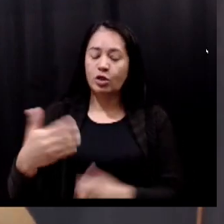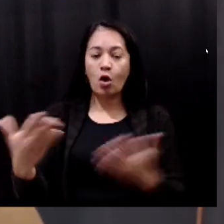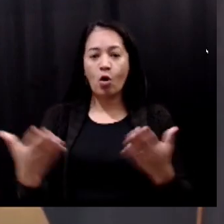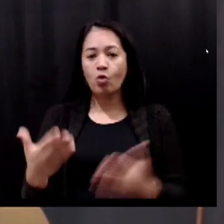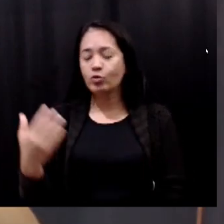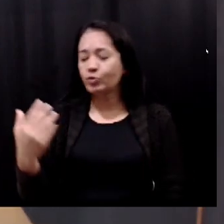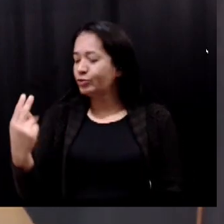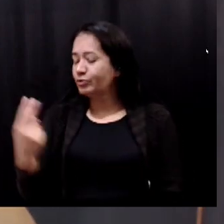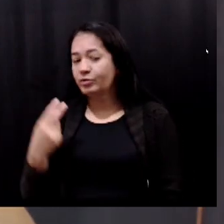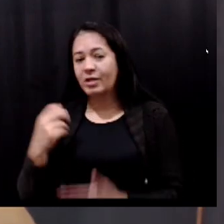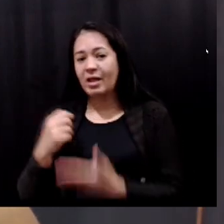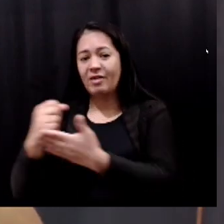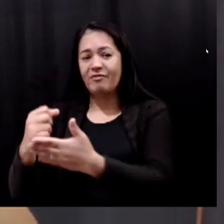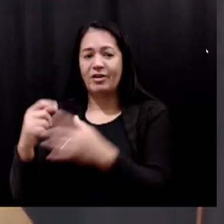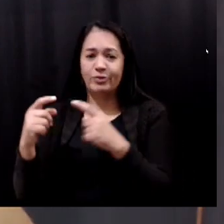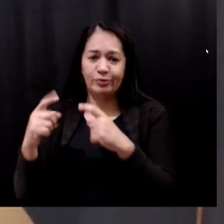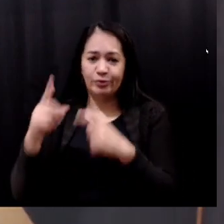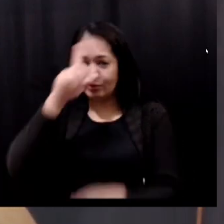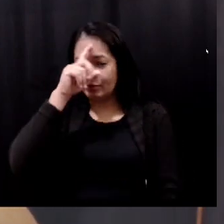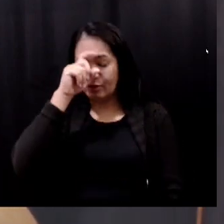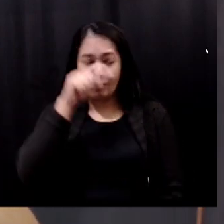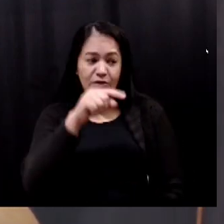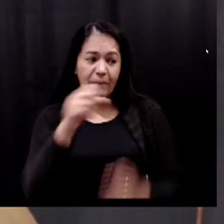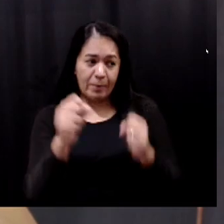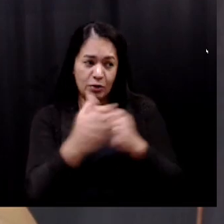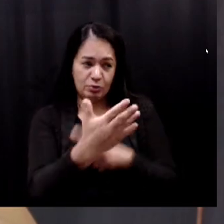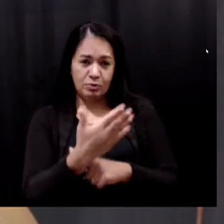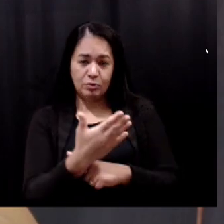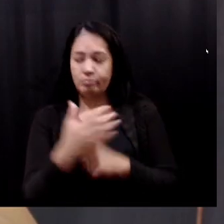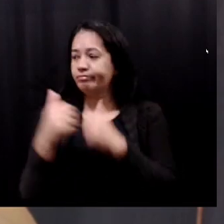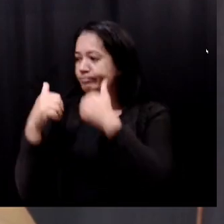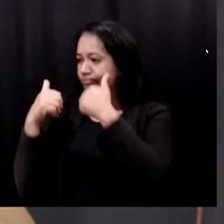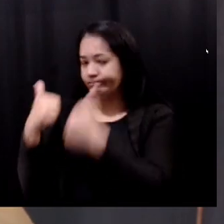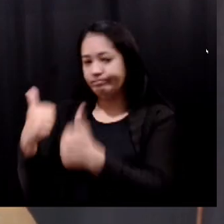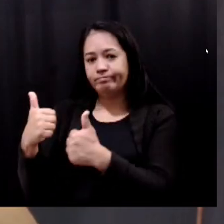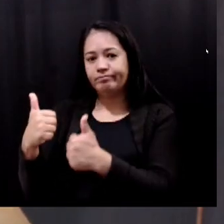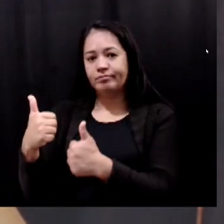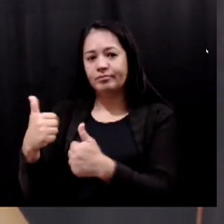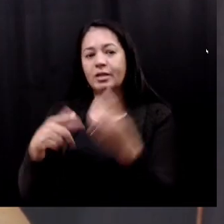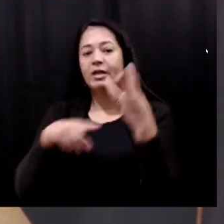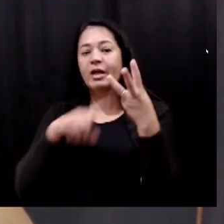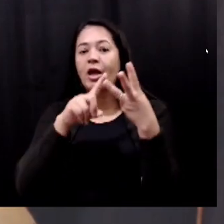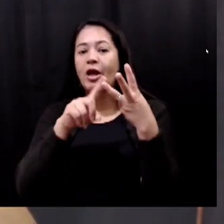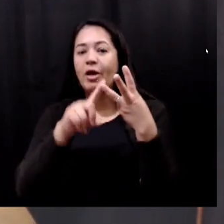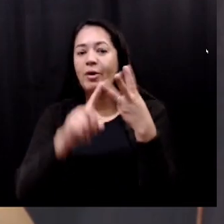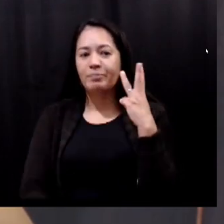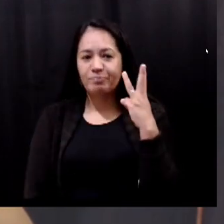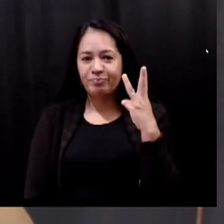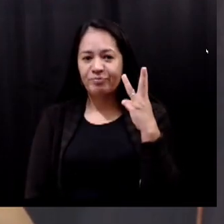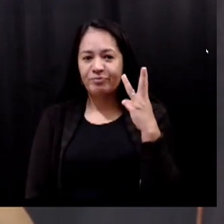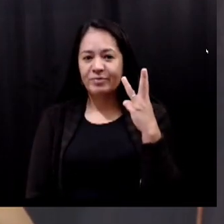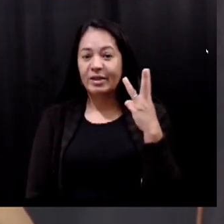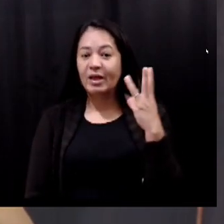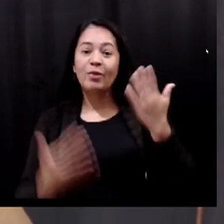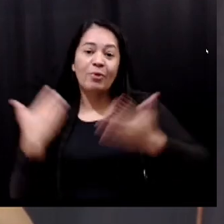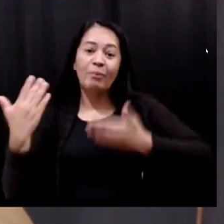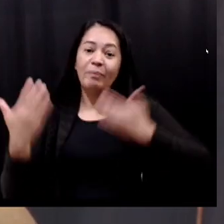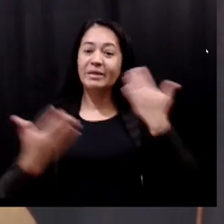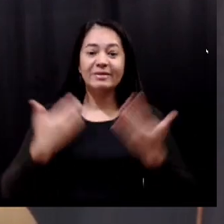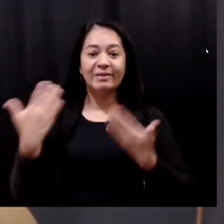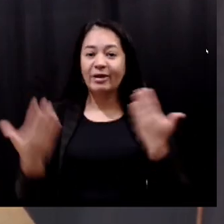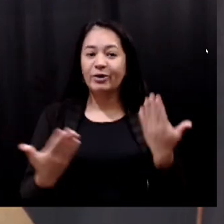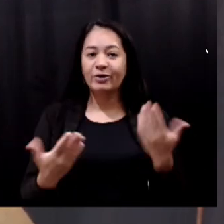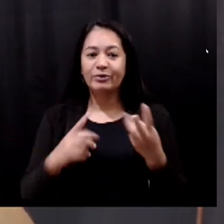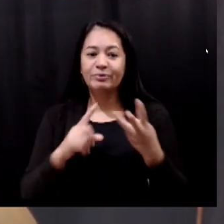pessoa no hospital. Você pode me ajudar? Posso. E que são as pessoas do rolê. Aquelas pessoas que vão trazer